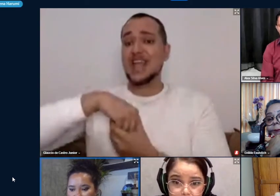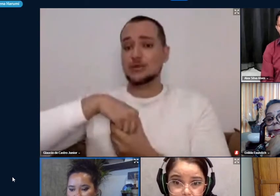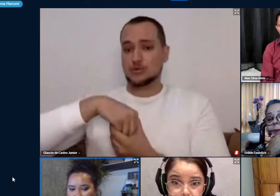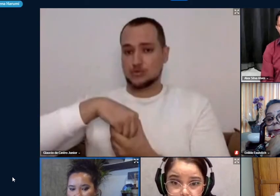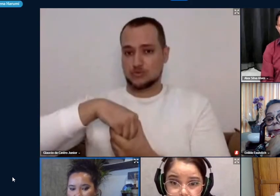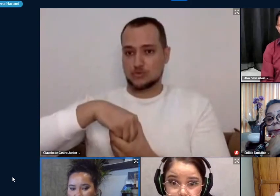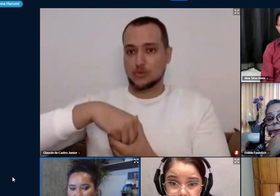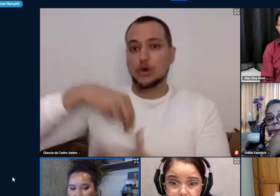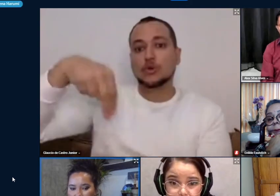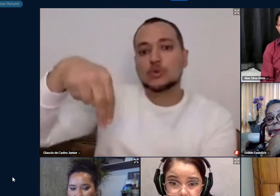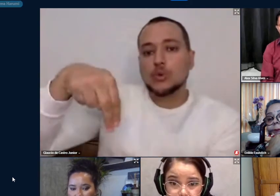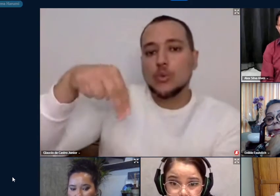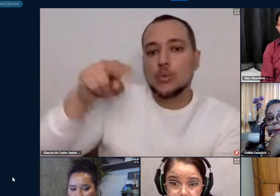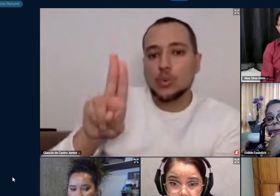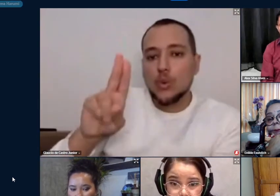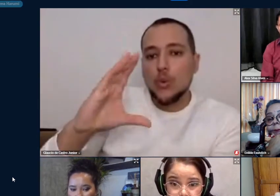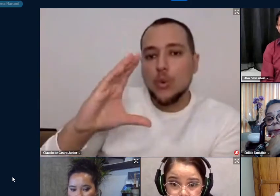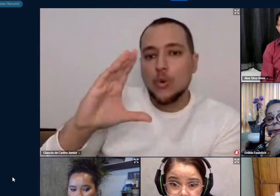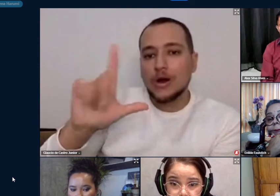Mas